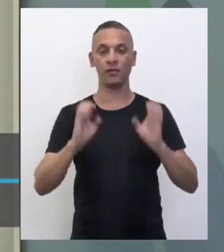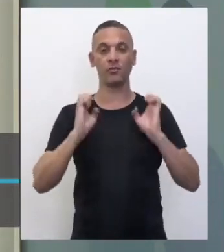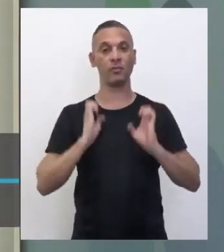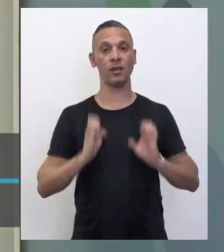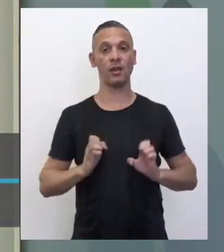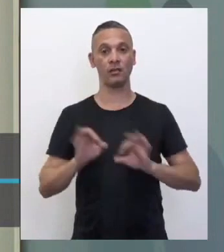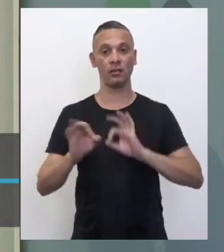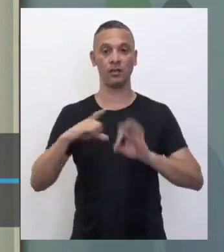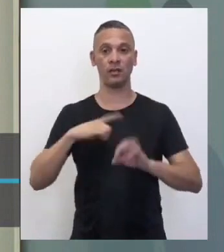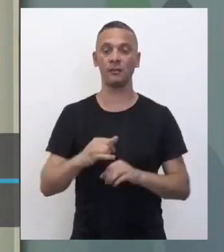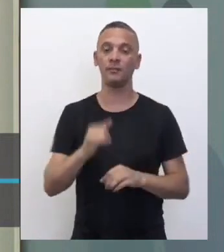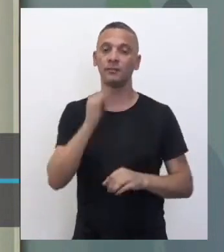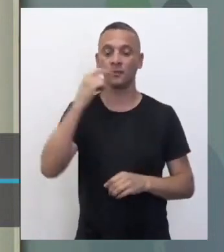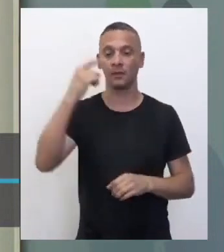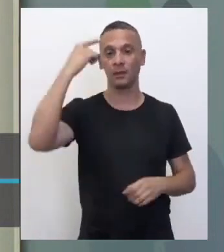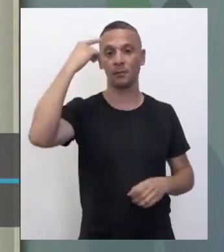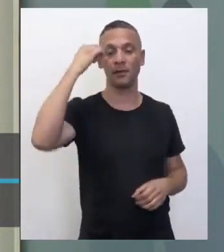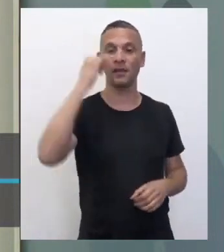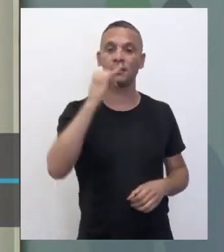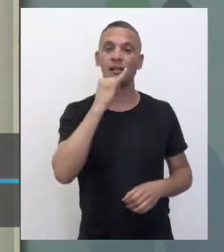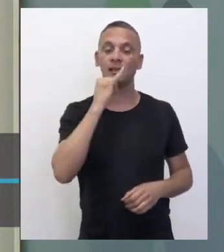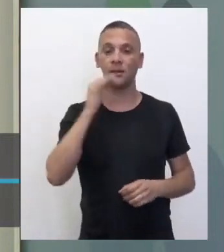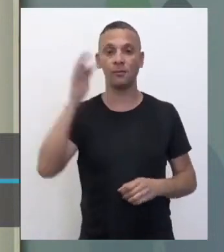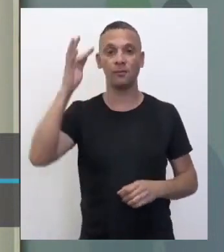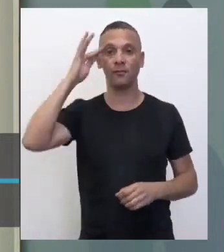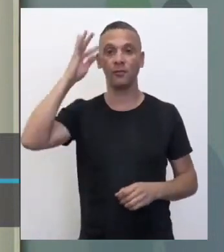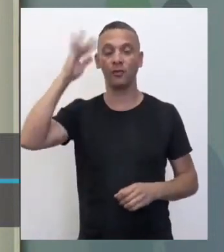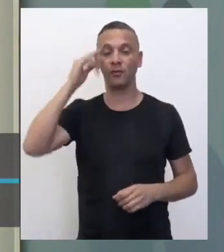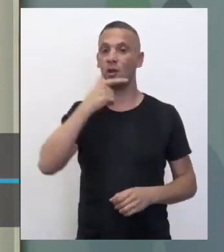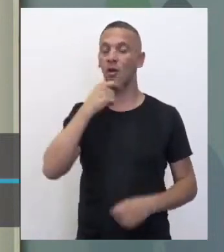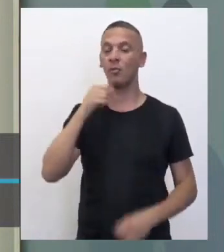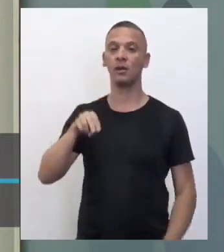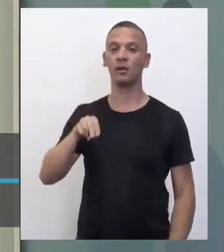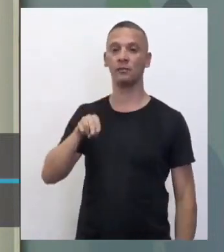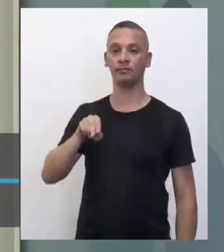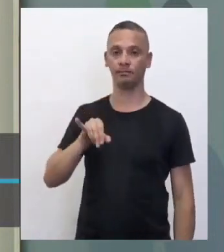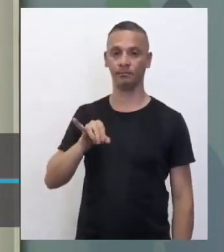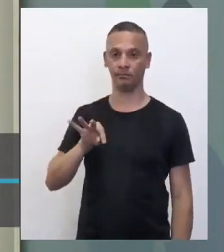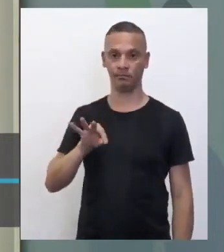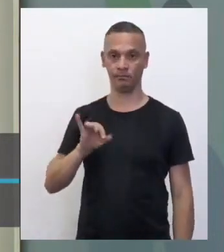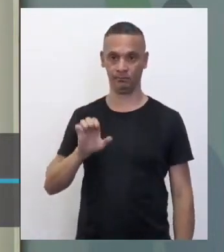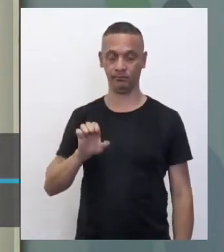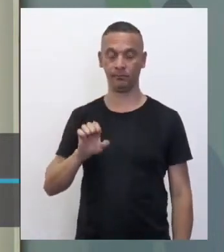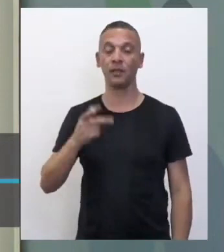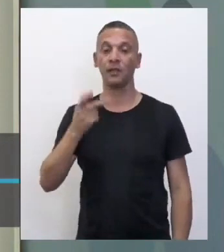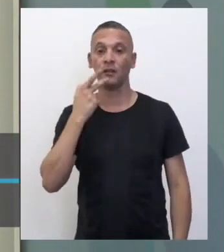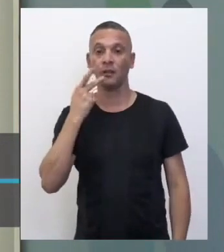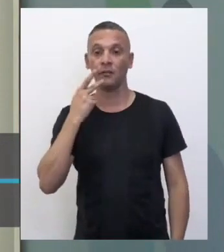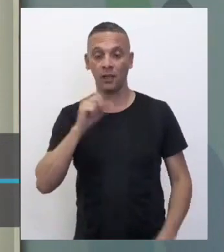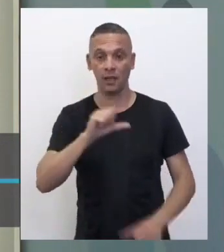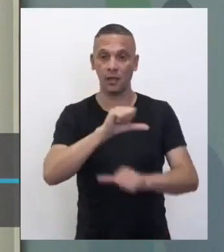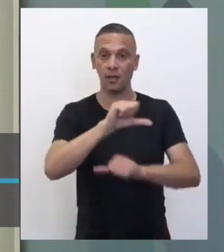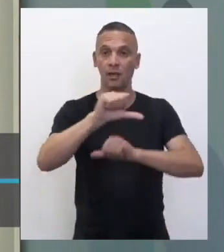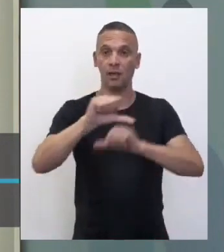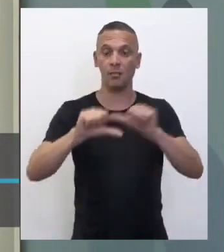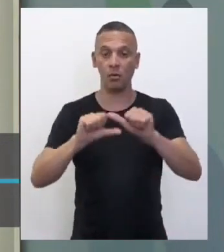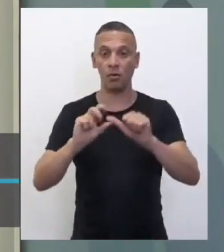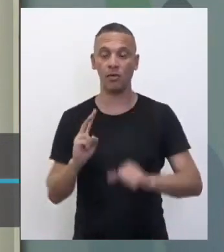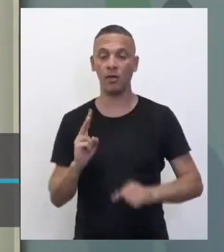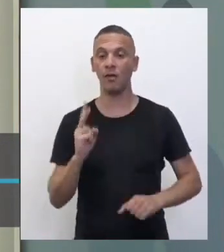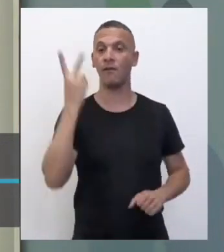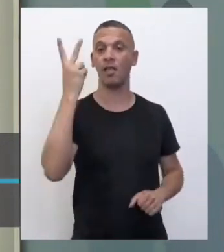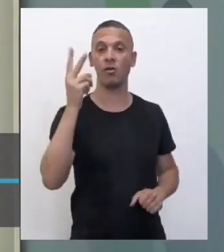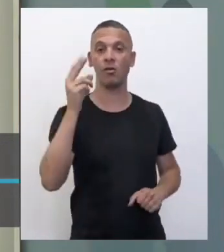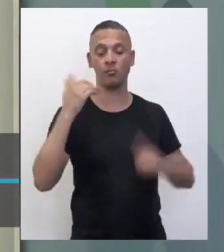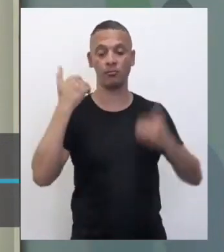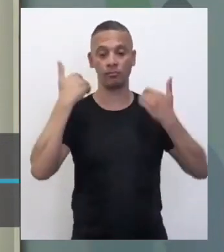né? Se a gente pensar, por exemplo, na filosofia do Nietzsche, que fala de uma desconstrução, né? De uma transvaloração dos valores, né?